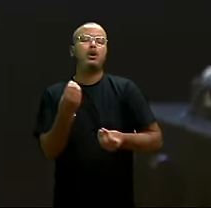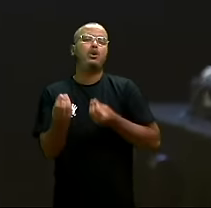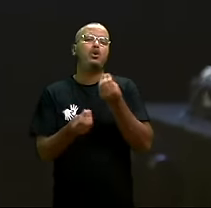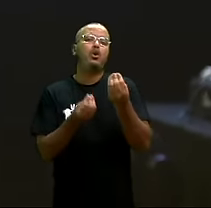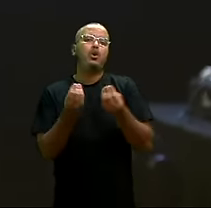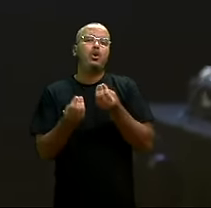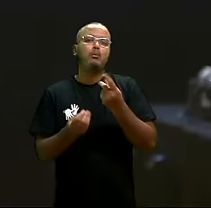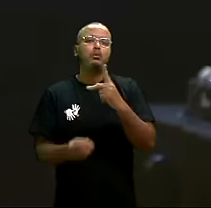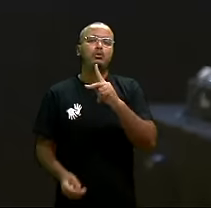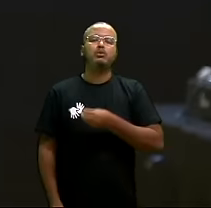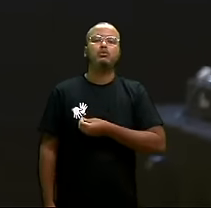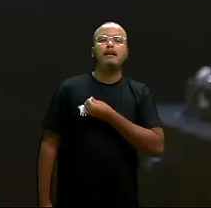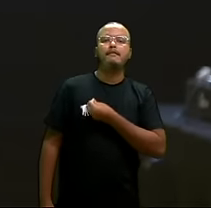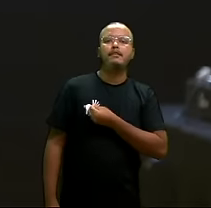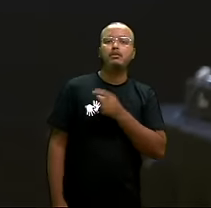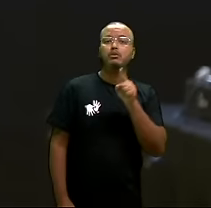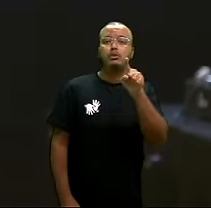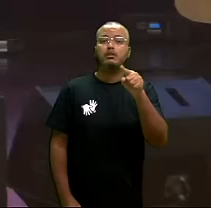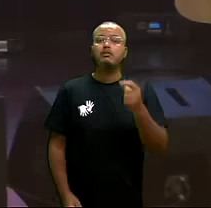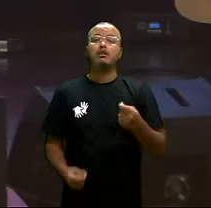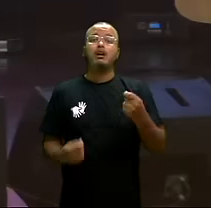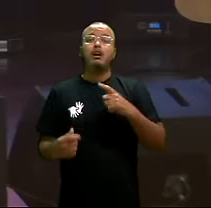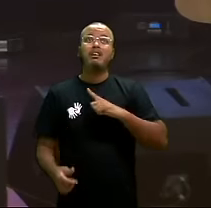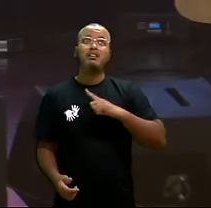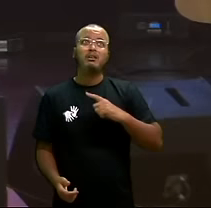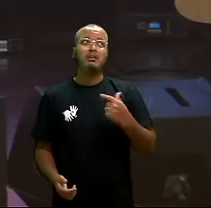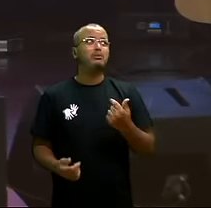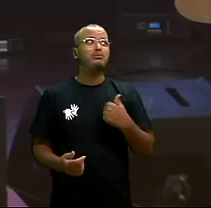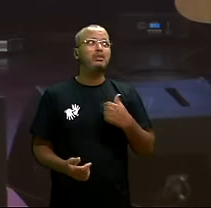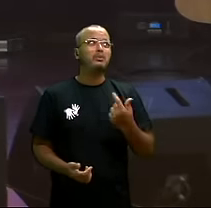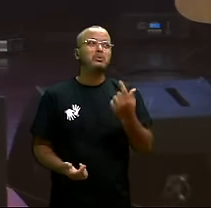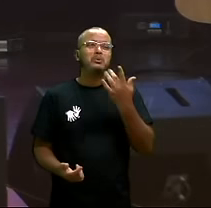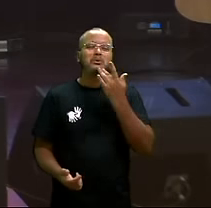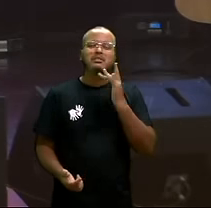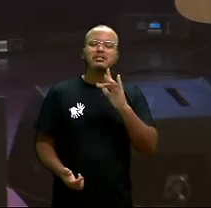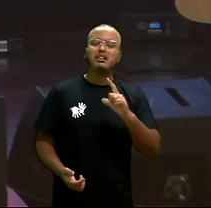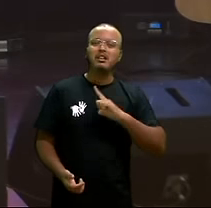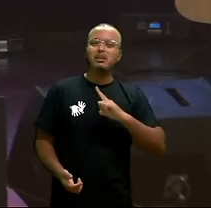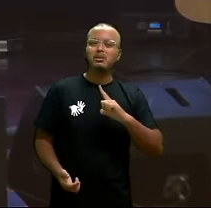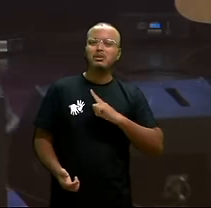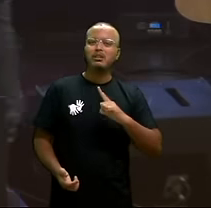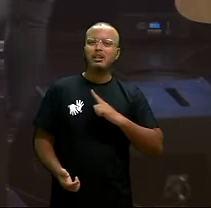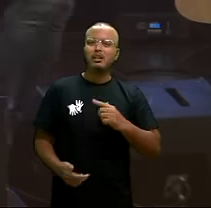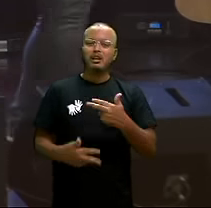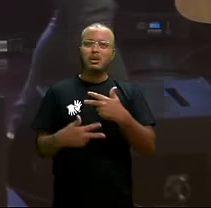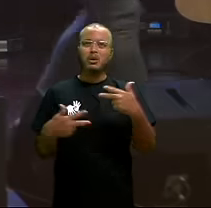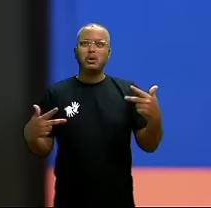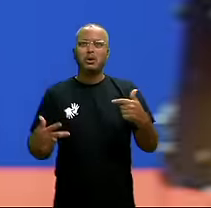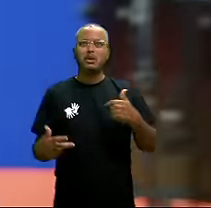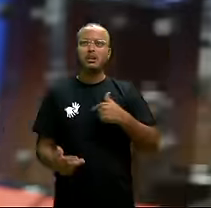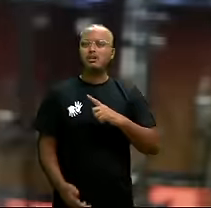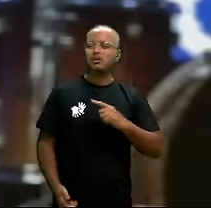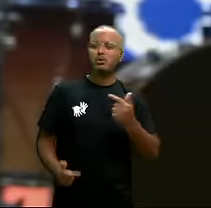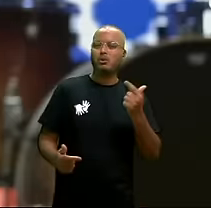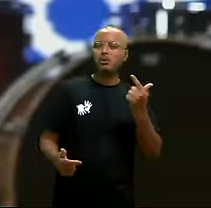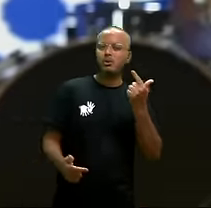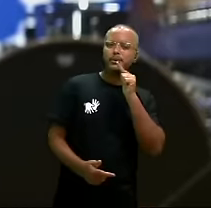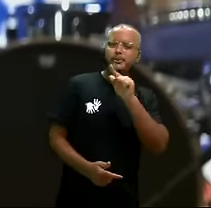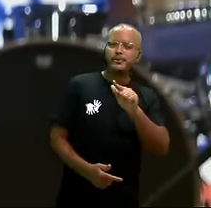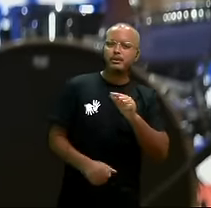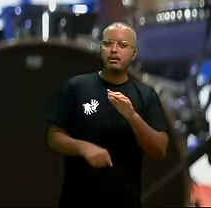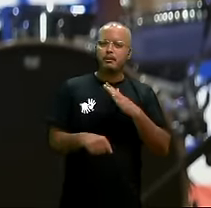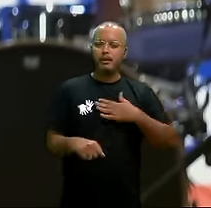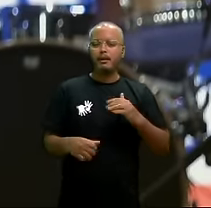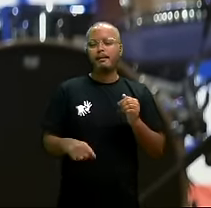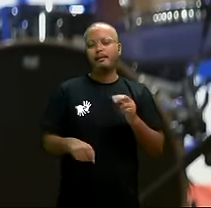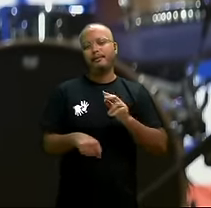graça, o favor, o amor dele. Quem vai te encher é ele, quem vai te... Isaías, eu sou um homem de lábios impuros, habito num povo de puros lábios.